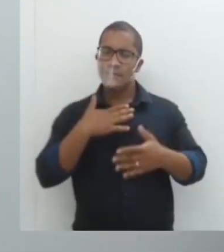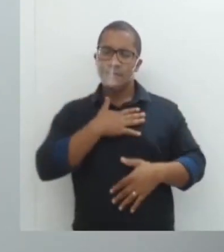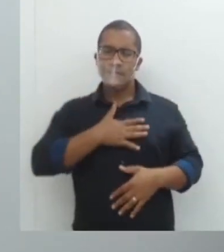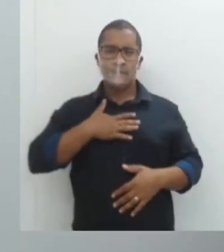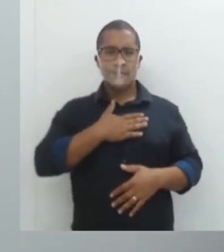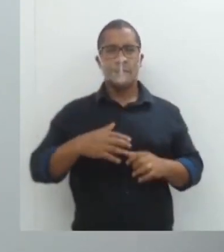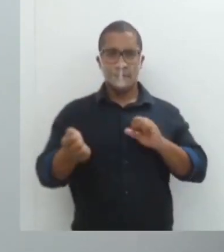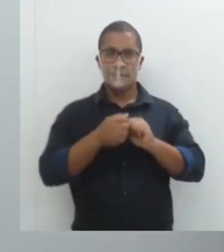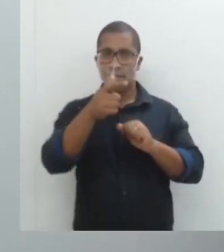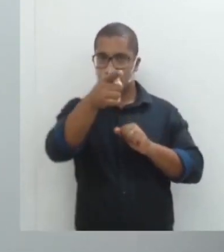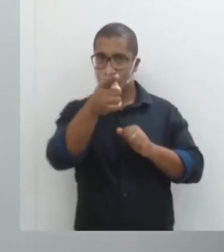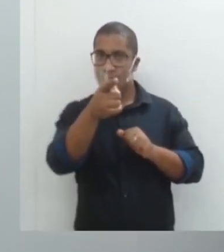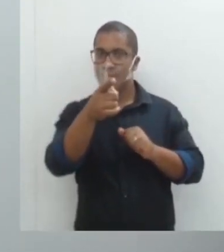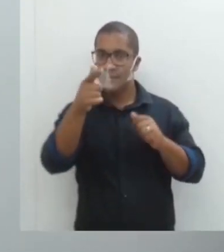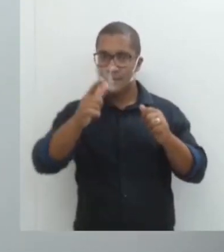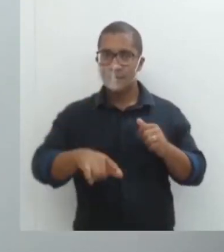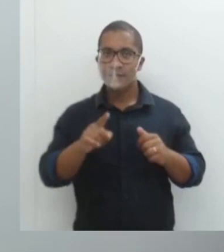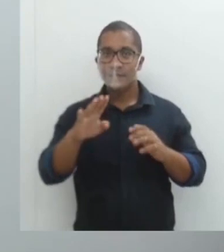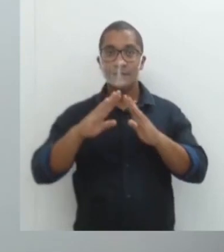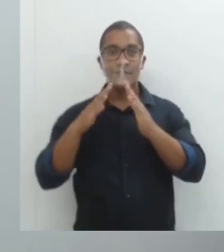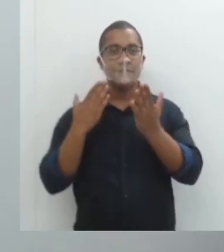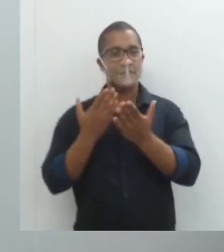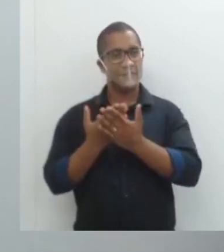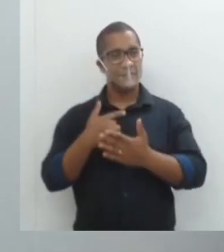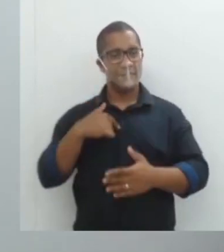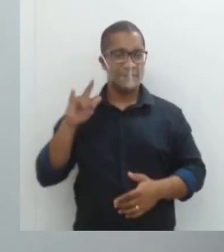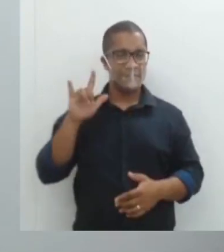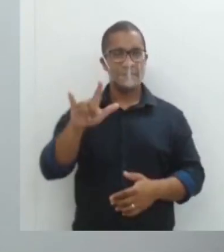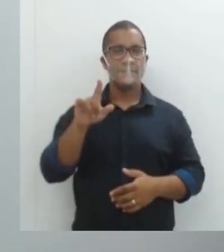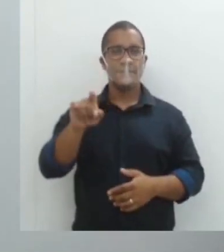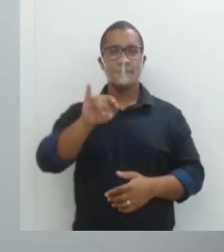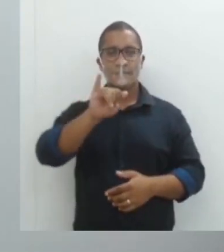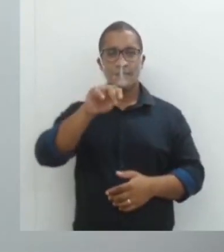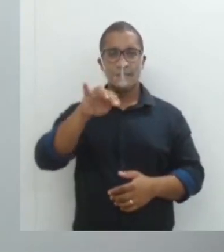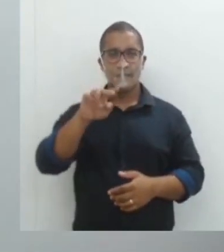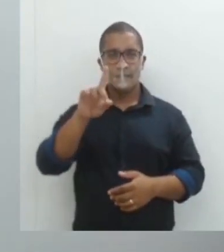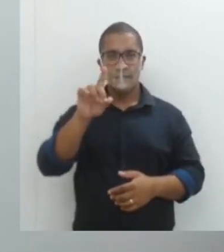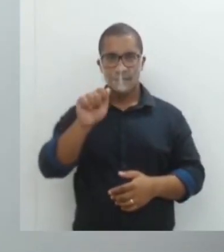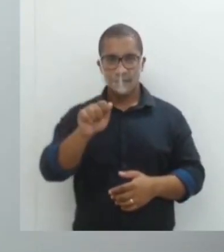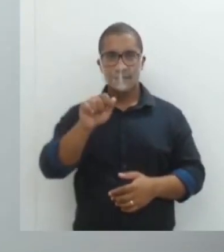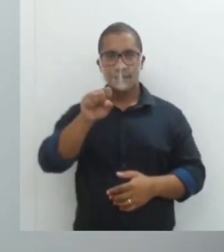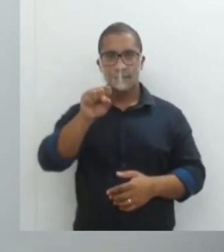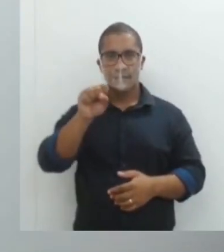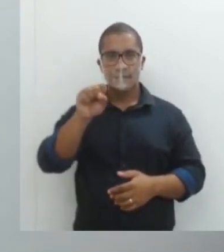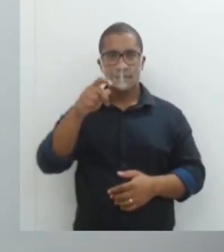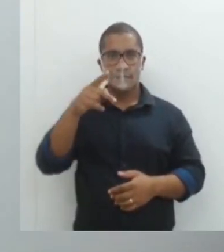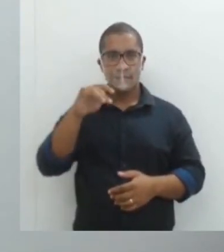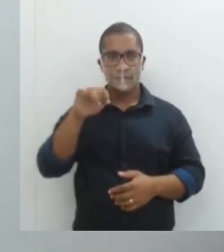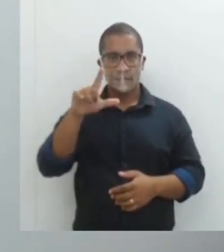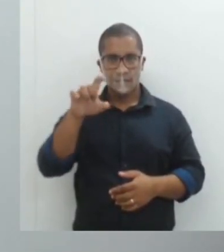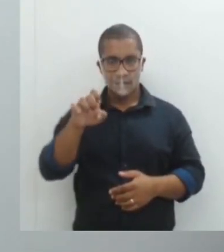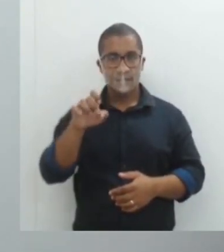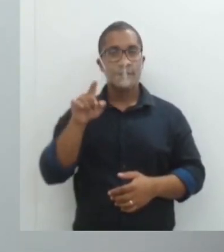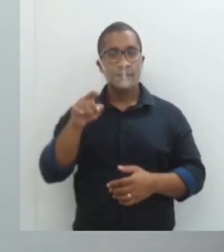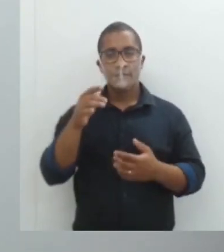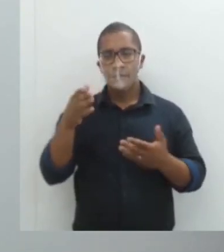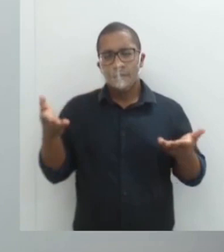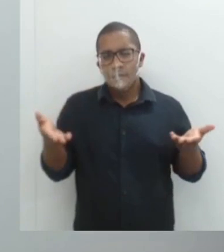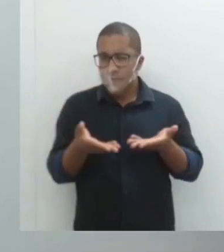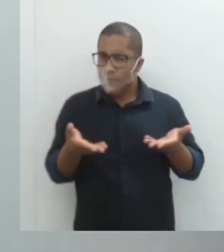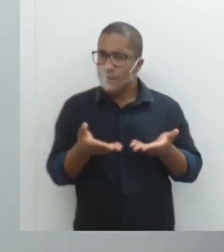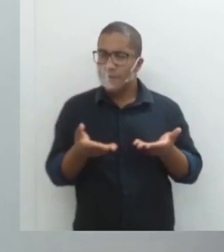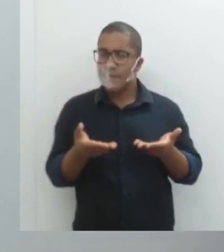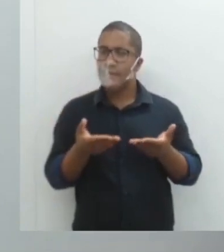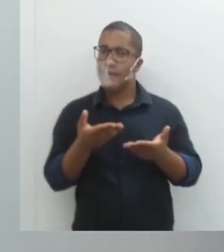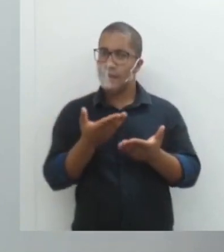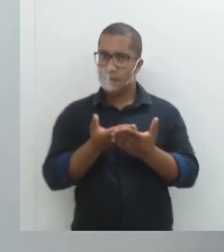e mandar aquele salve para minha escola querida do coração, Inaldo Spinelli, tá bom? Hoje, na aula maravilhosa de